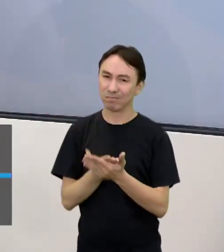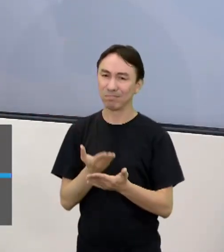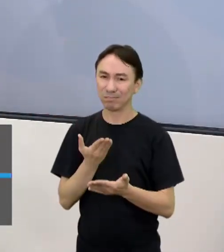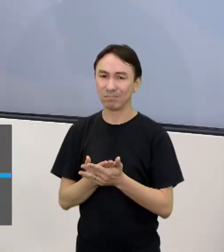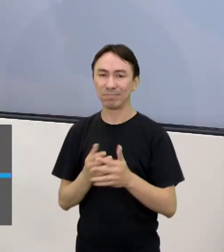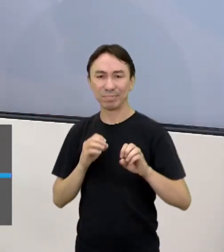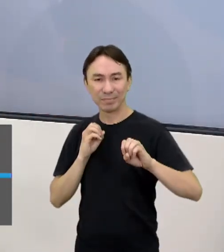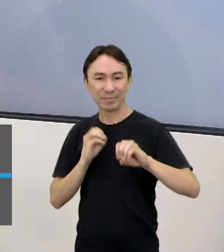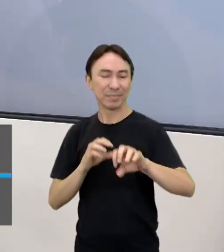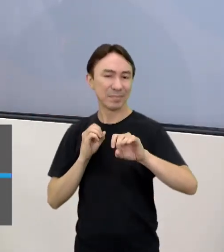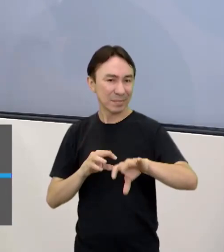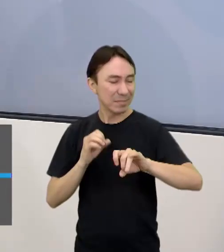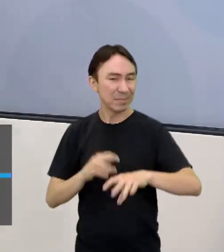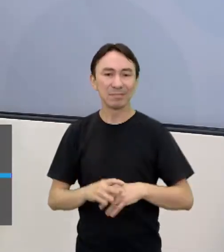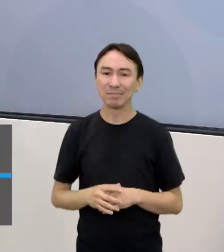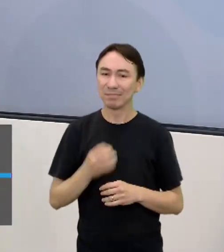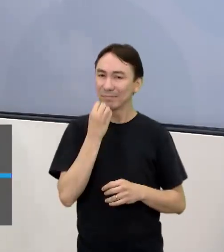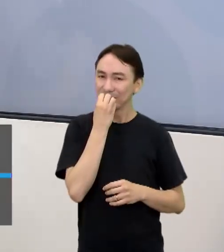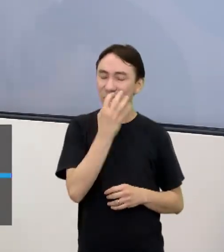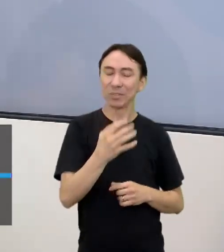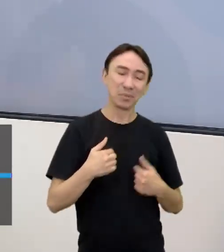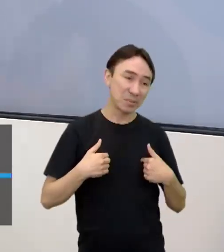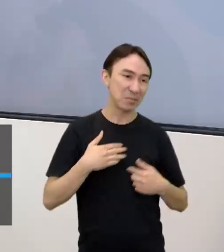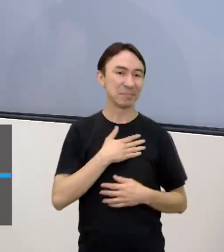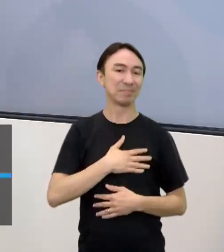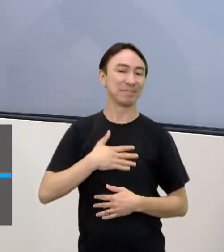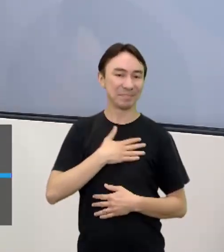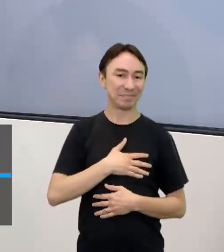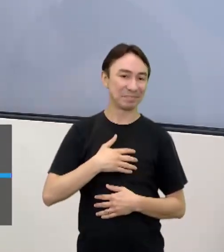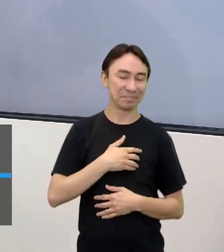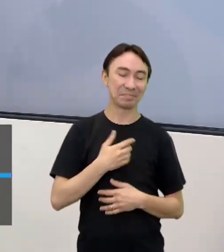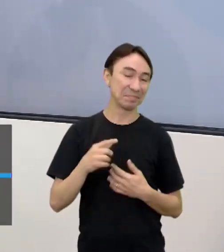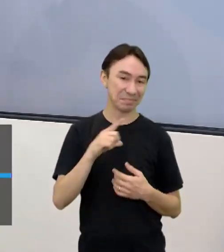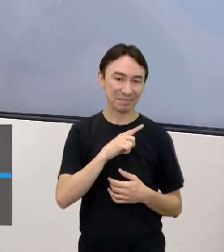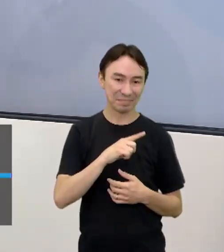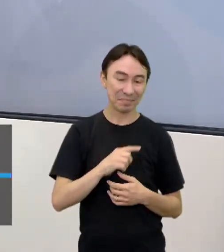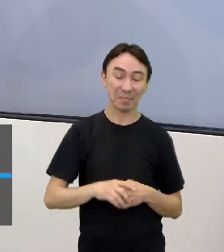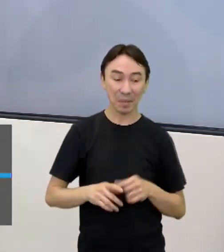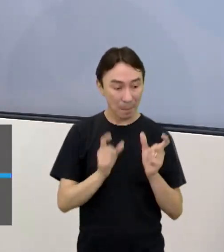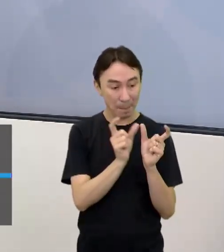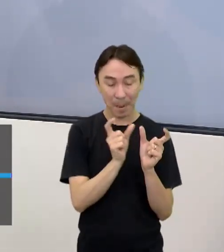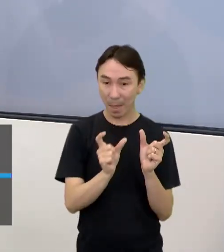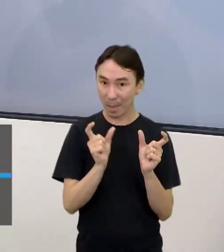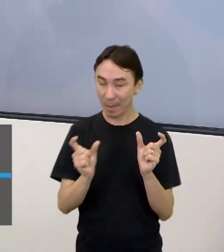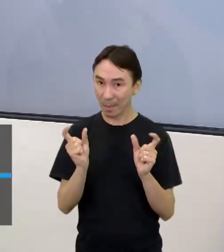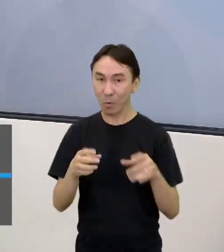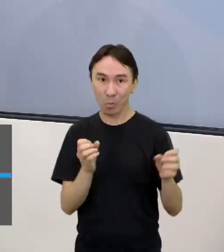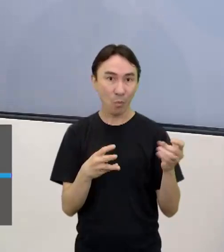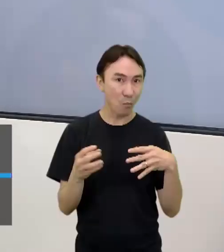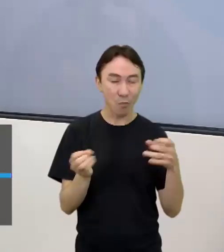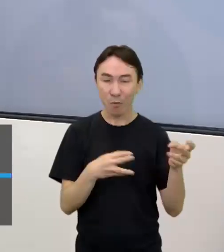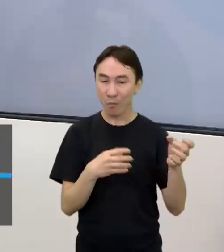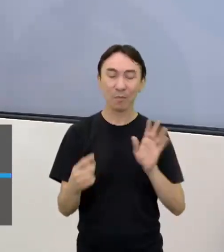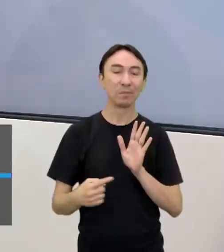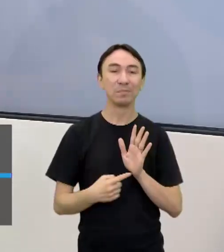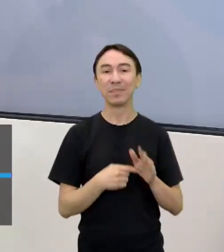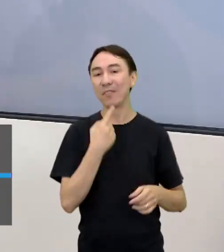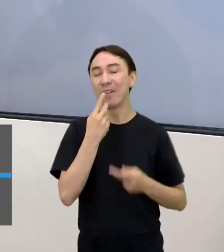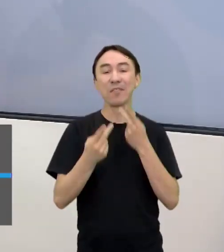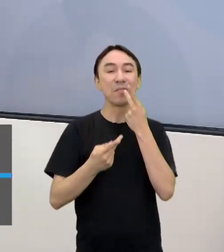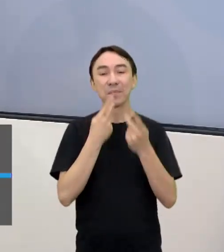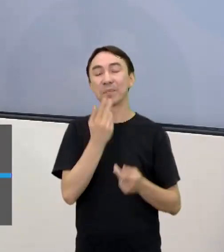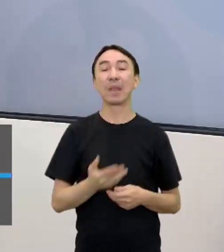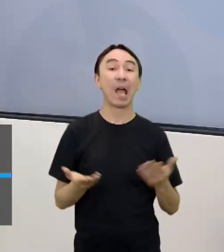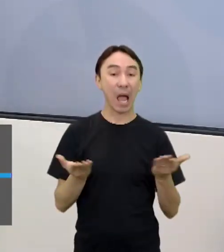eu tô bom de palavrinhas, eu tô bem pra caramba. Meu repertório tá bom de palavras. Gente, eu vou começar essa aula com